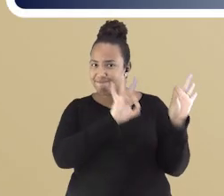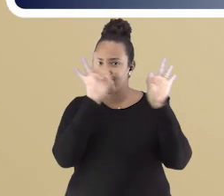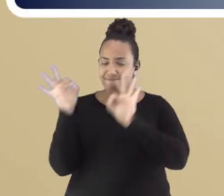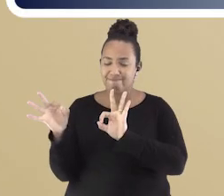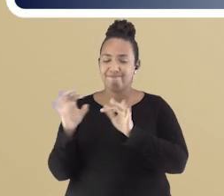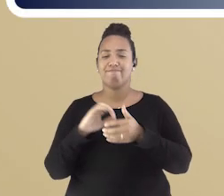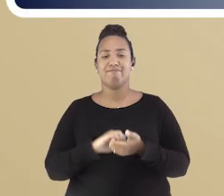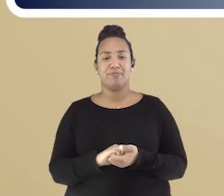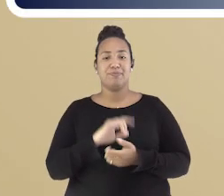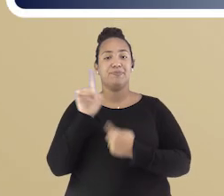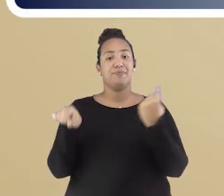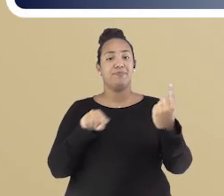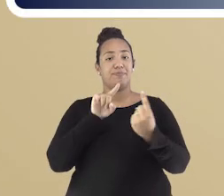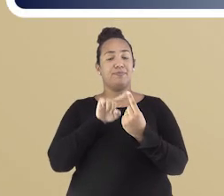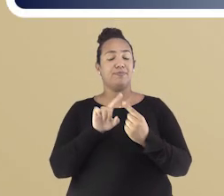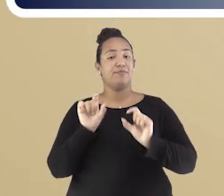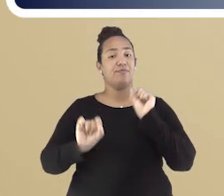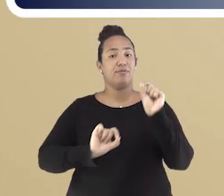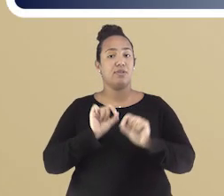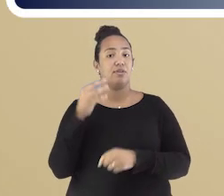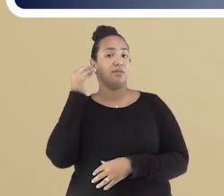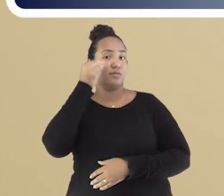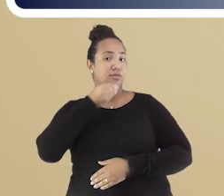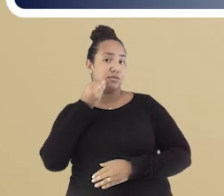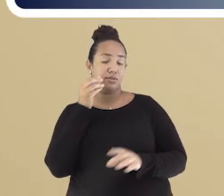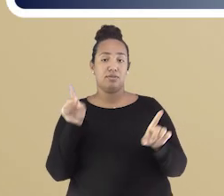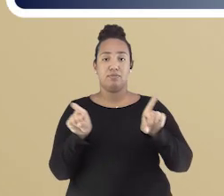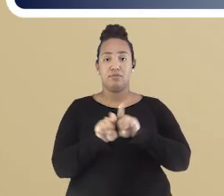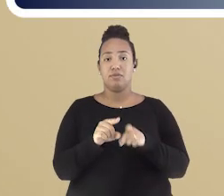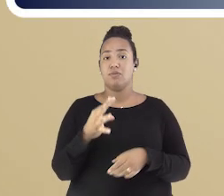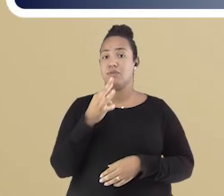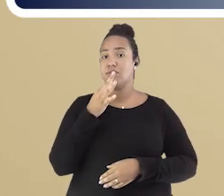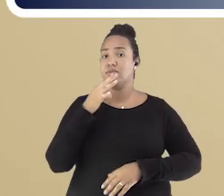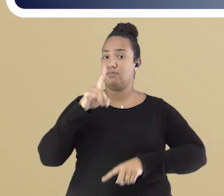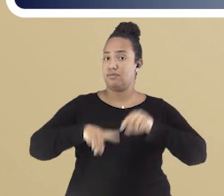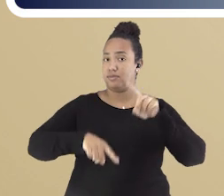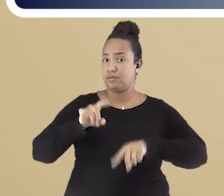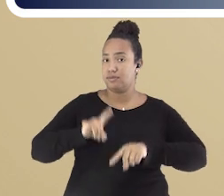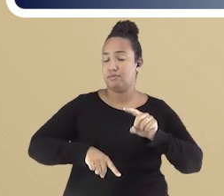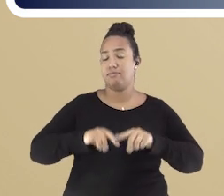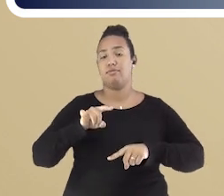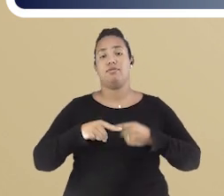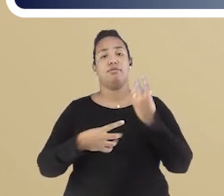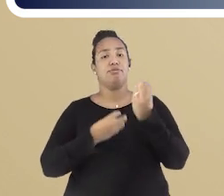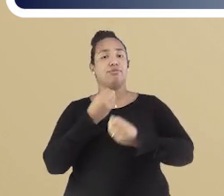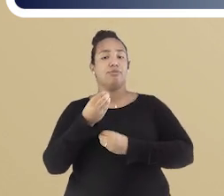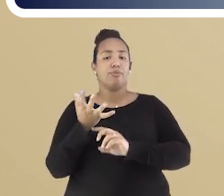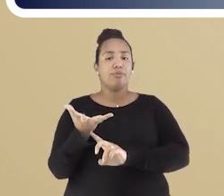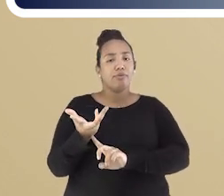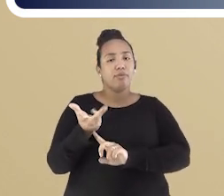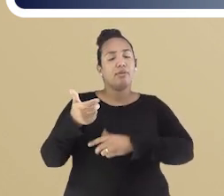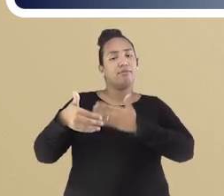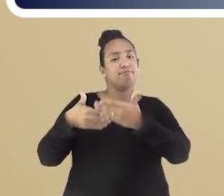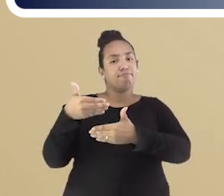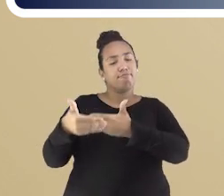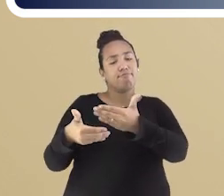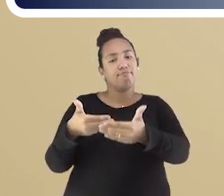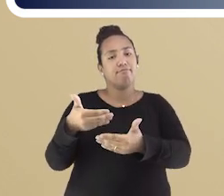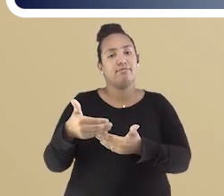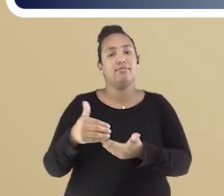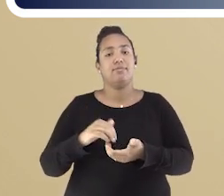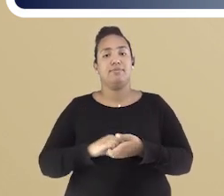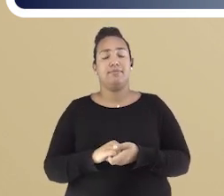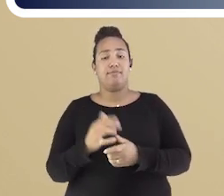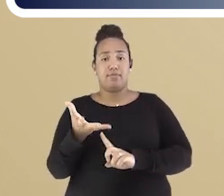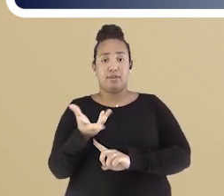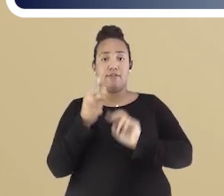objetivo do programa de hoje é experimentar e conhecer materiais, instrumentos, procedimentos artísticos diversos em arte,